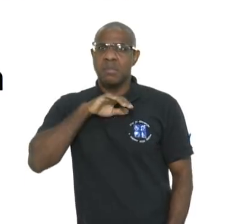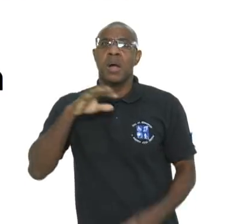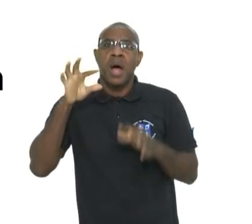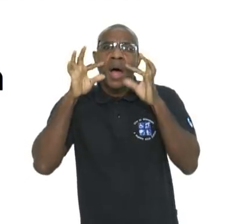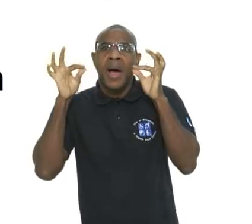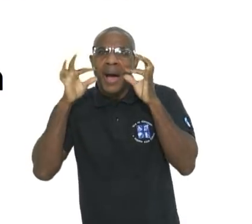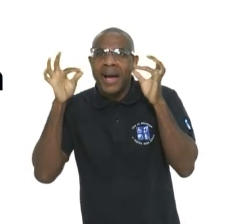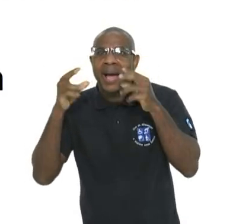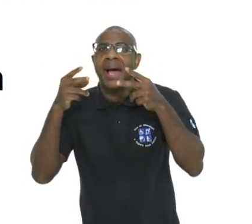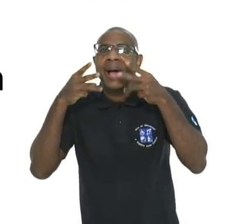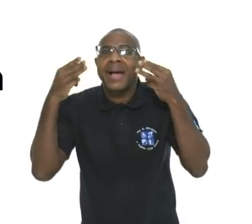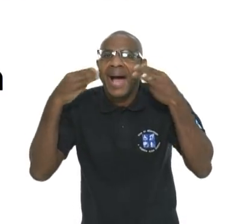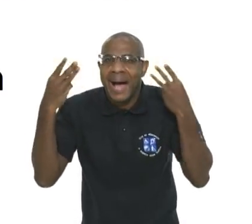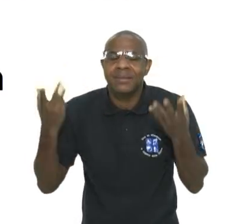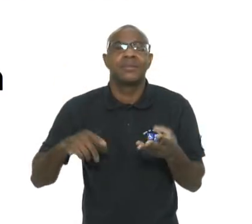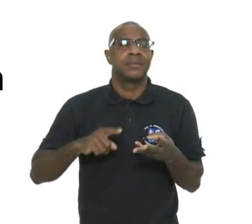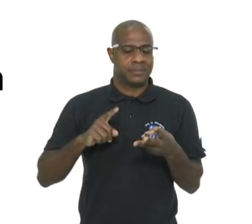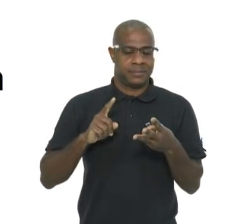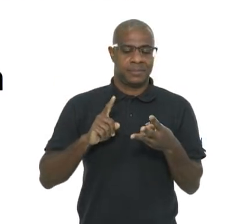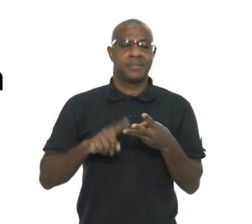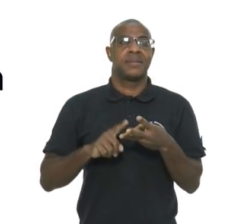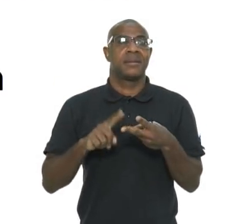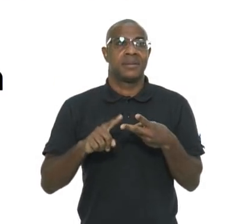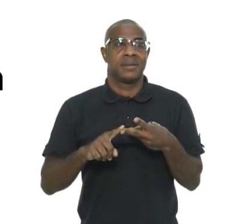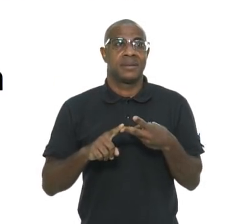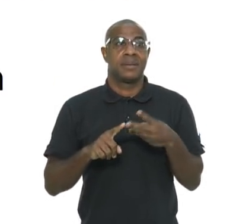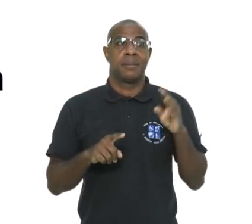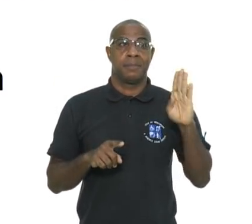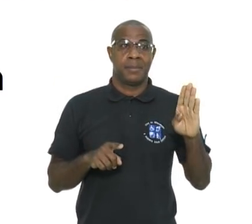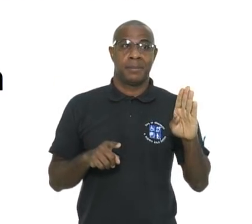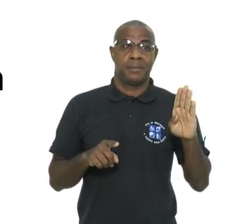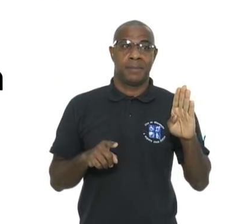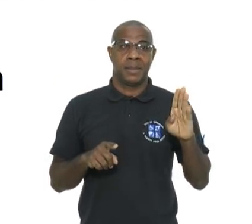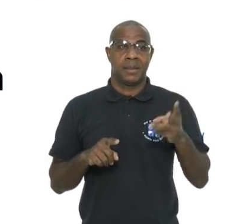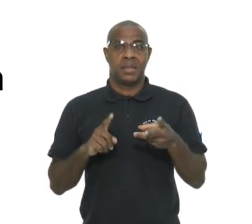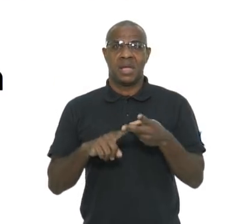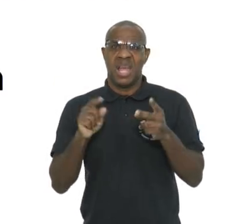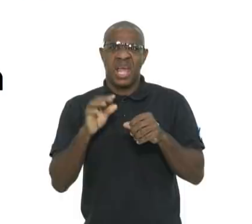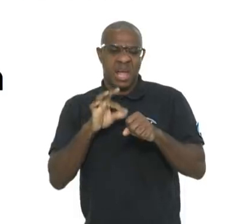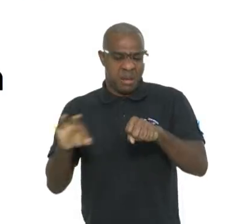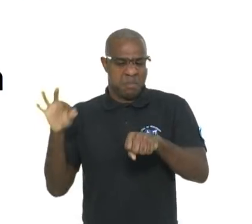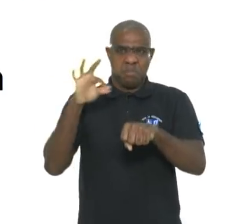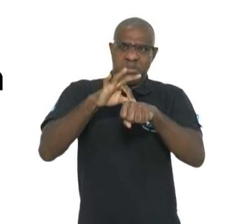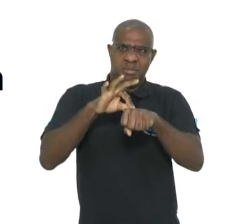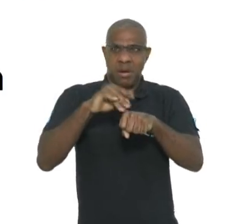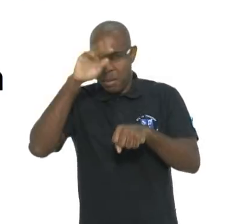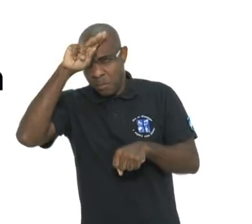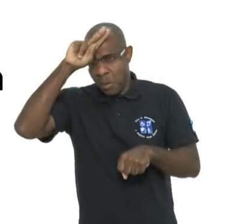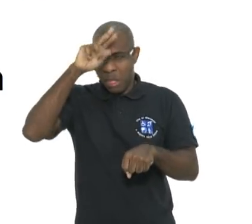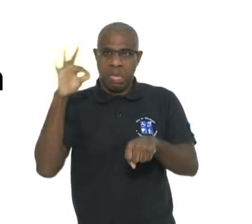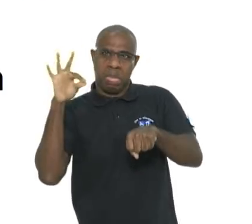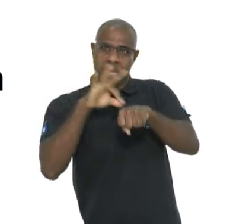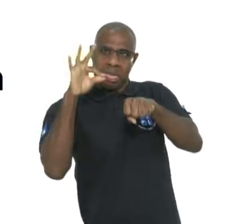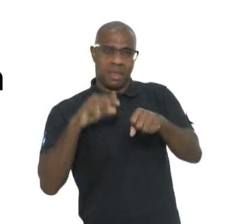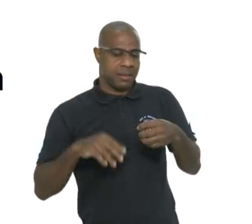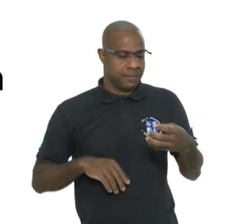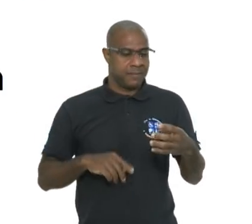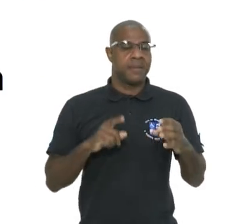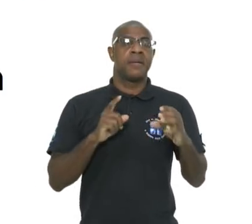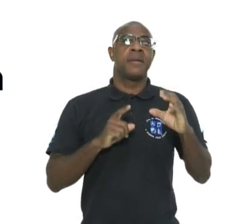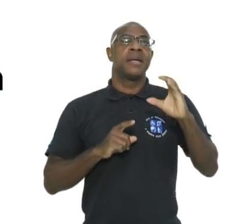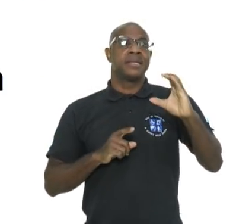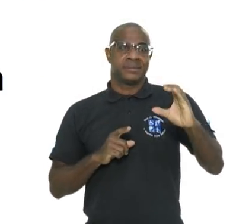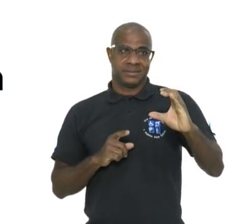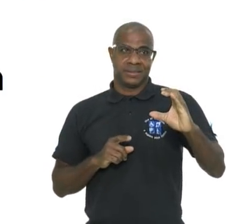gatos. Letra B, é transmitida pela picada de mosquito. Letra